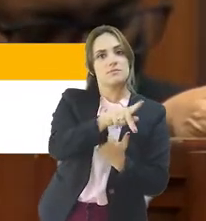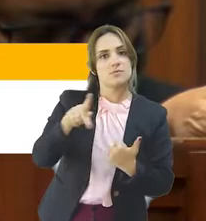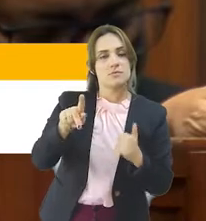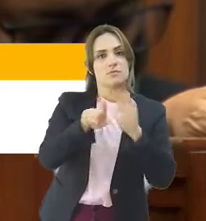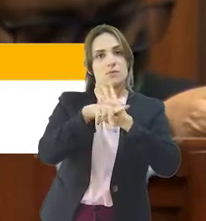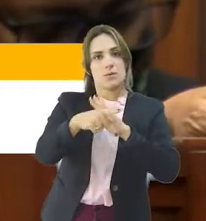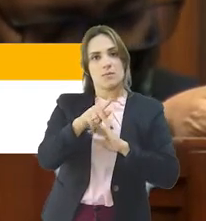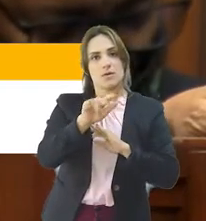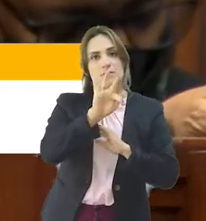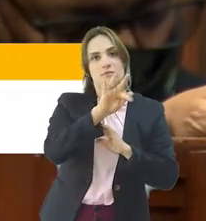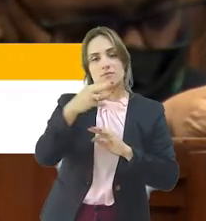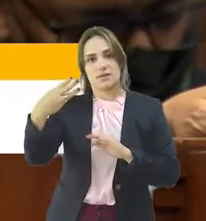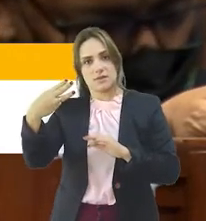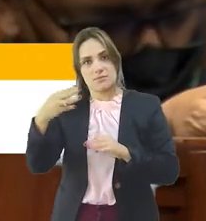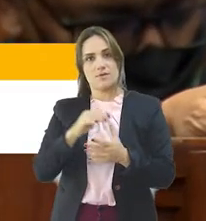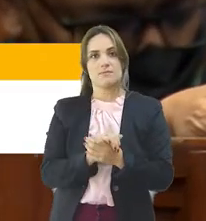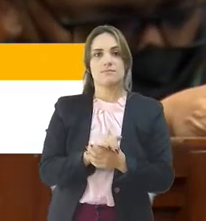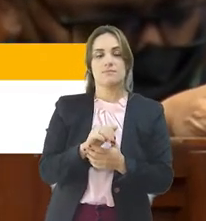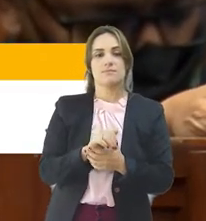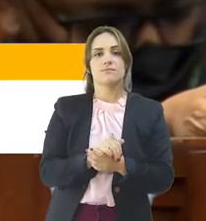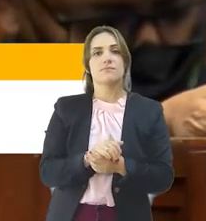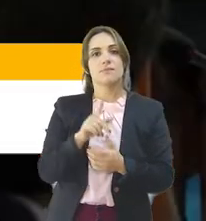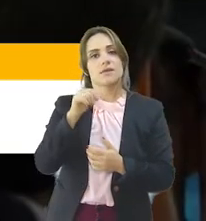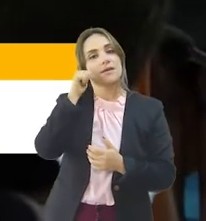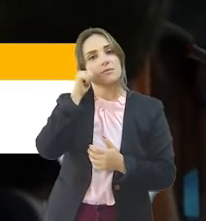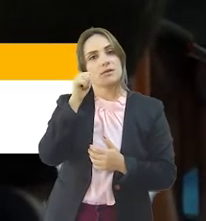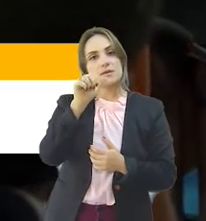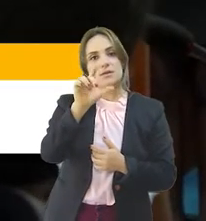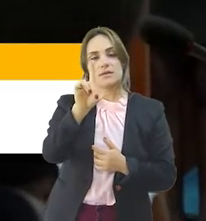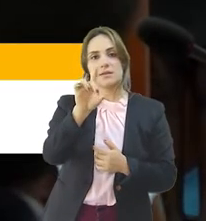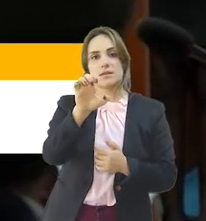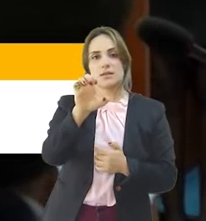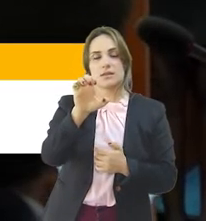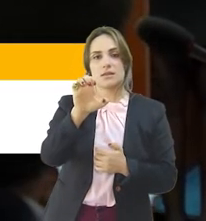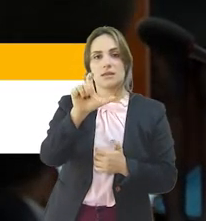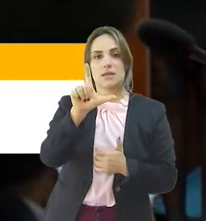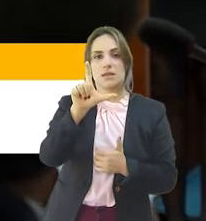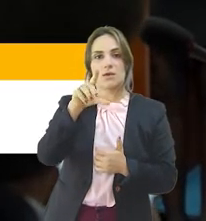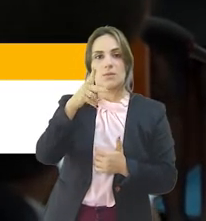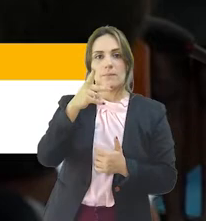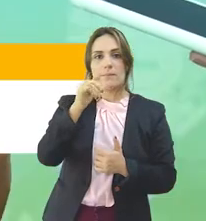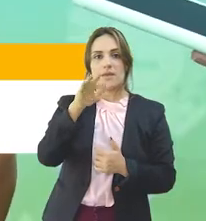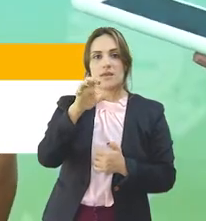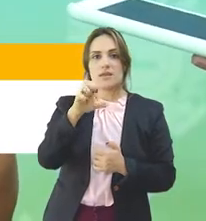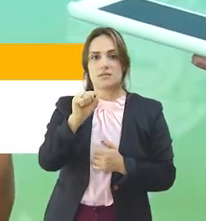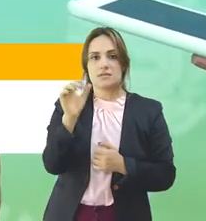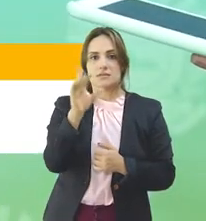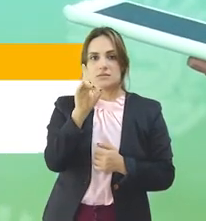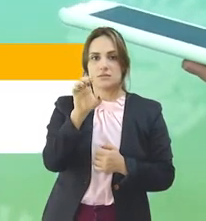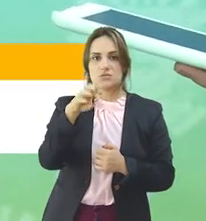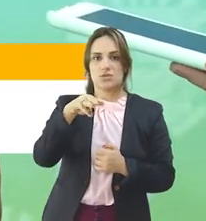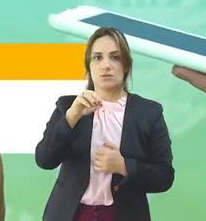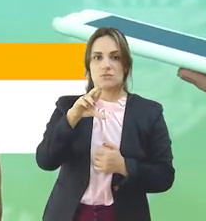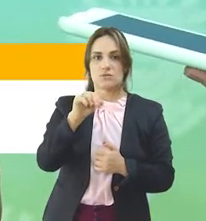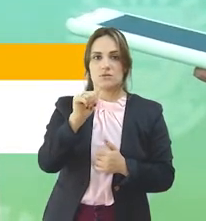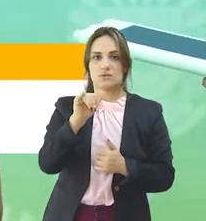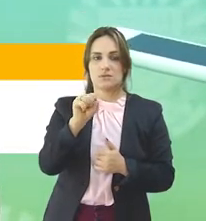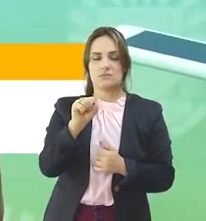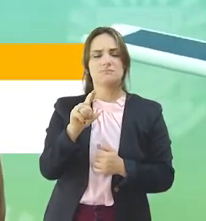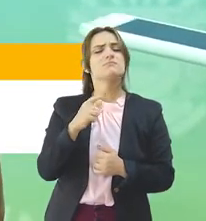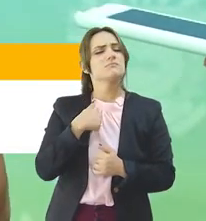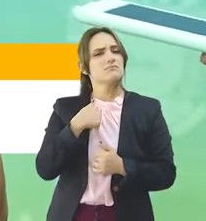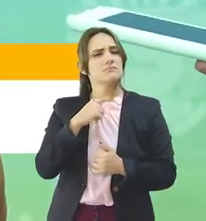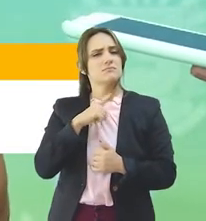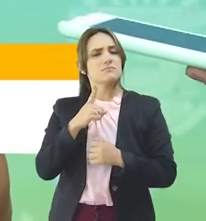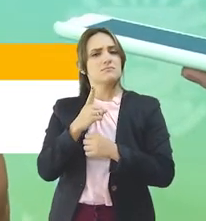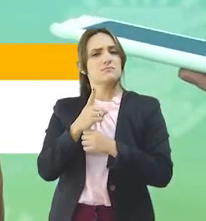a vice-presidente da Federação de Classe no Estado, Delmeires de Moraes. O esforço dedicado nesse último ano